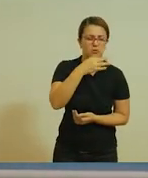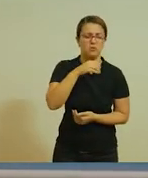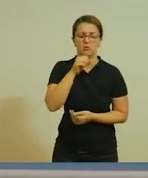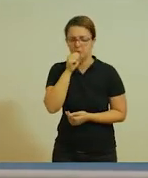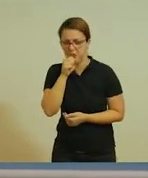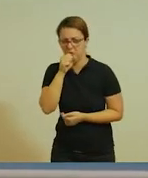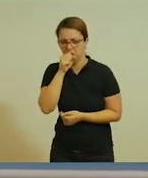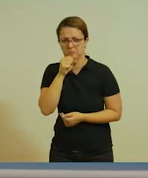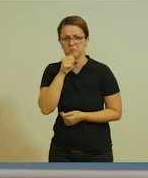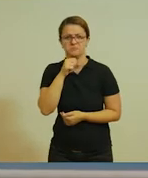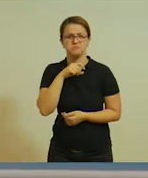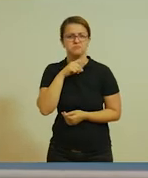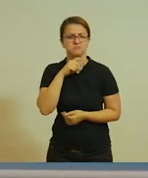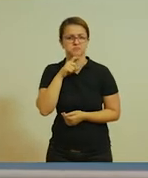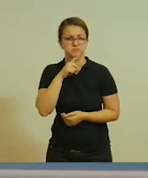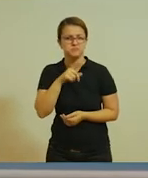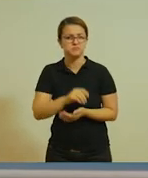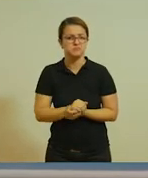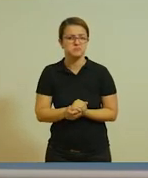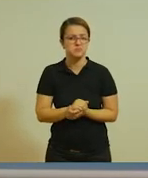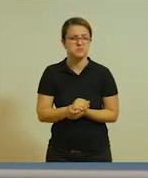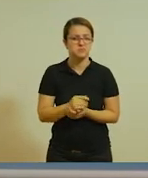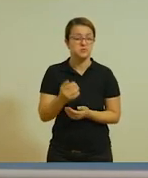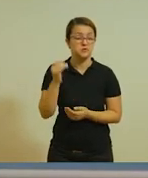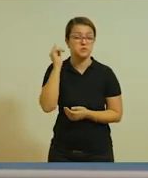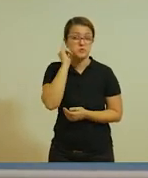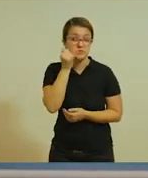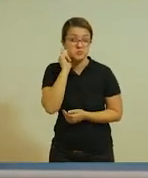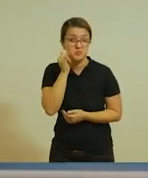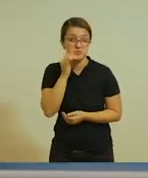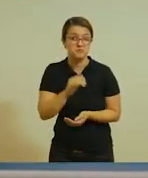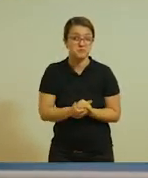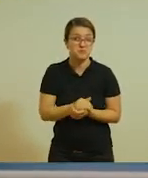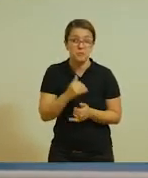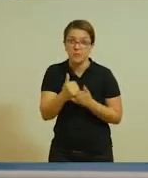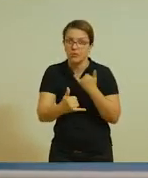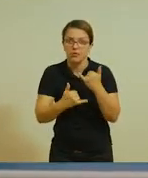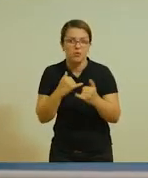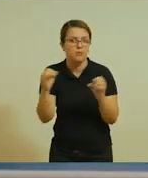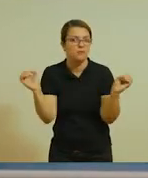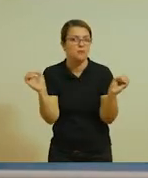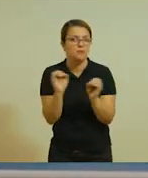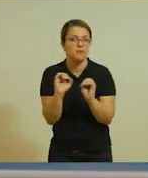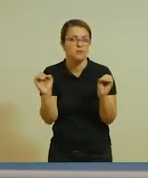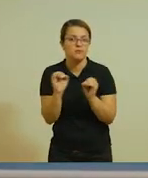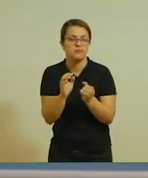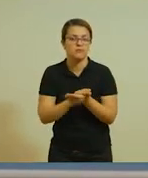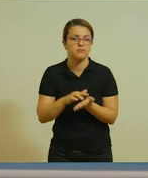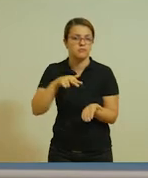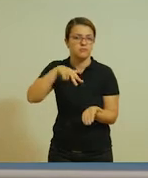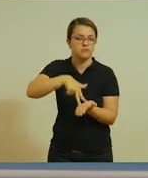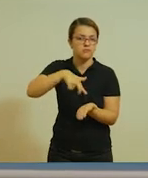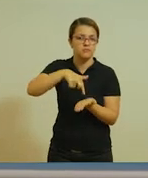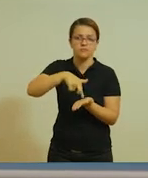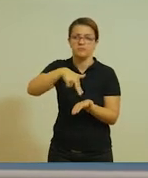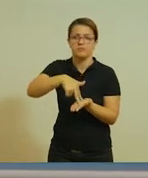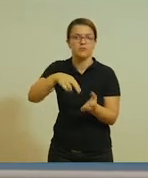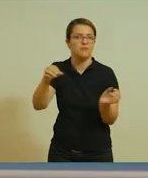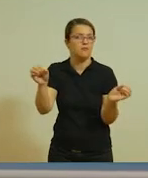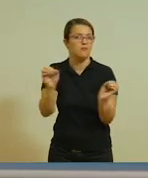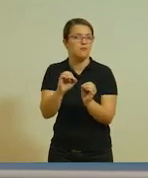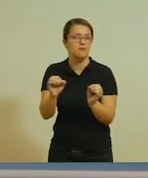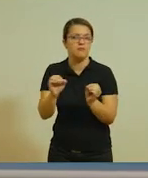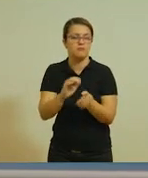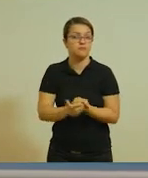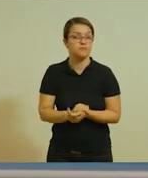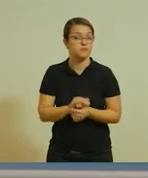tossia. Ouvia conto de fada e estremecia. Não brincava mais de nada, nem de amarelinha. Então vocês estão